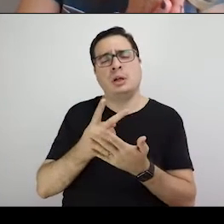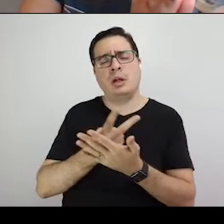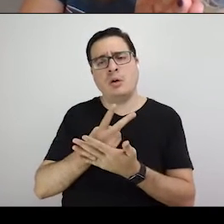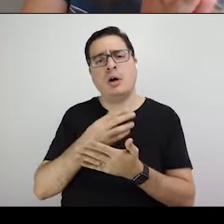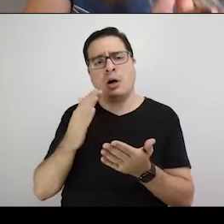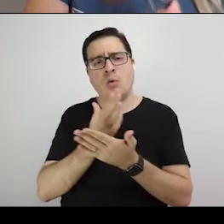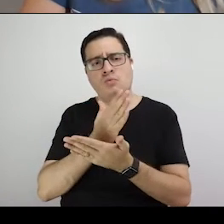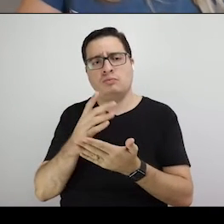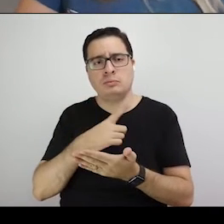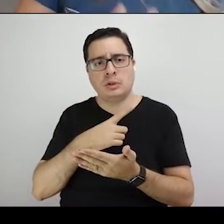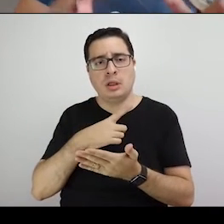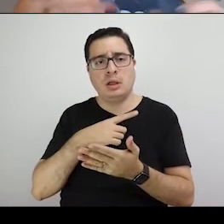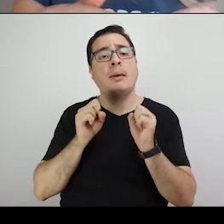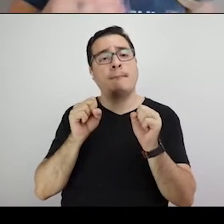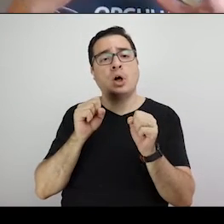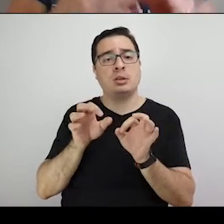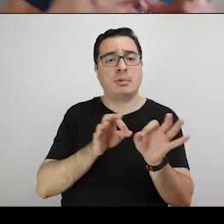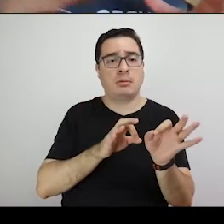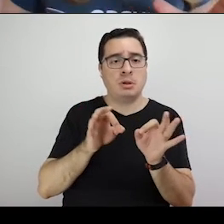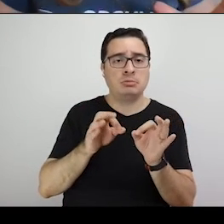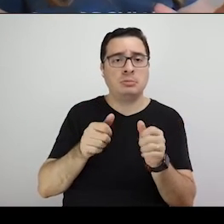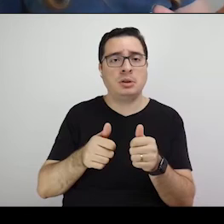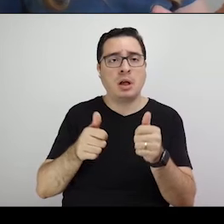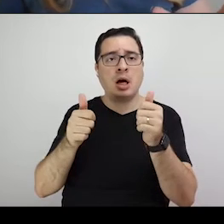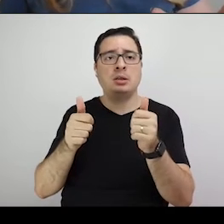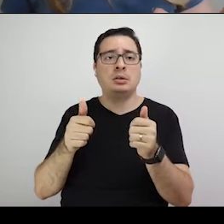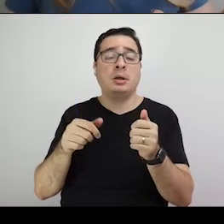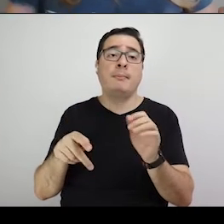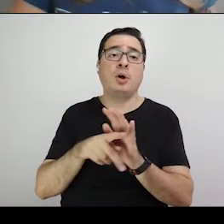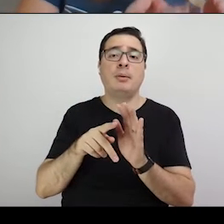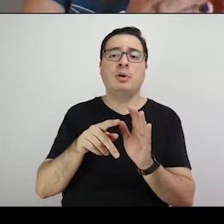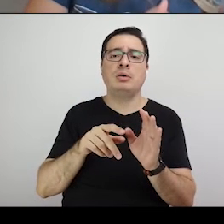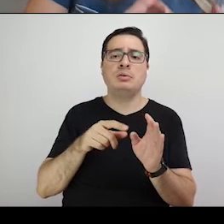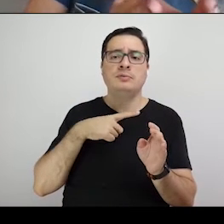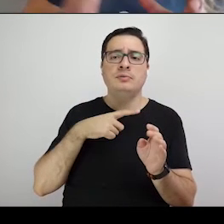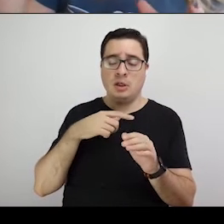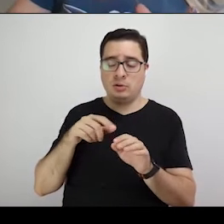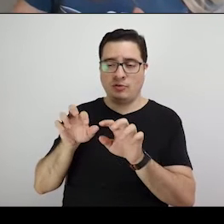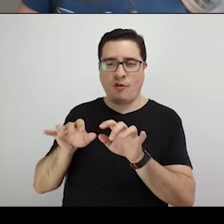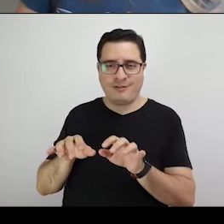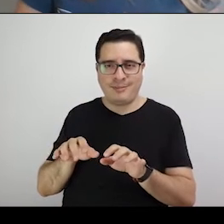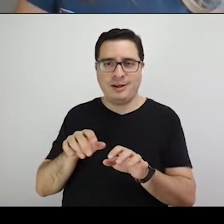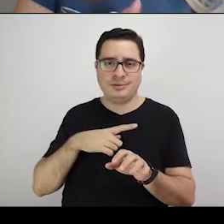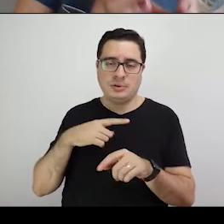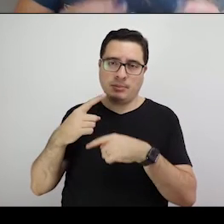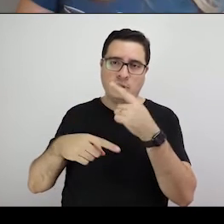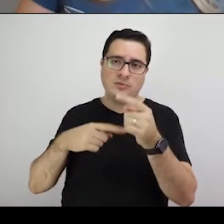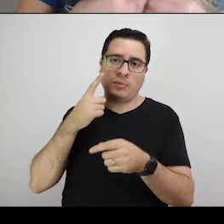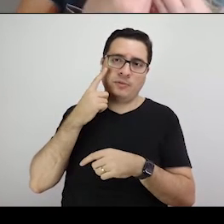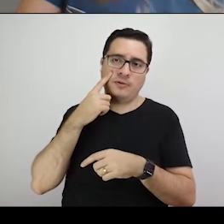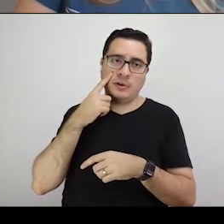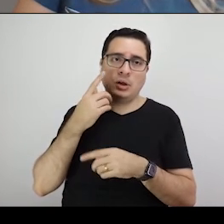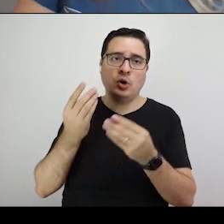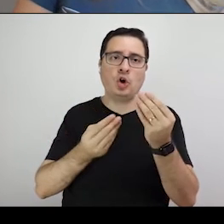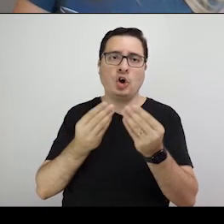que podem ser contemplados, direcionados ali para o fluxo de desenvolvimento, nós veremos depois, né,